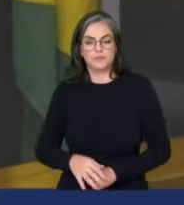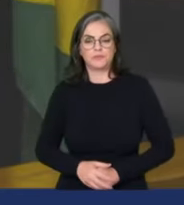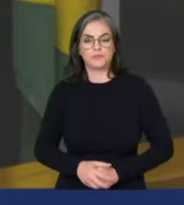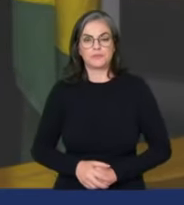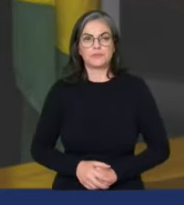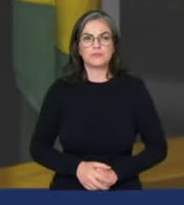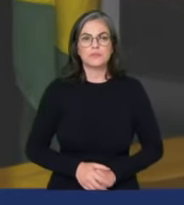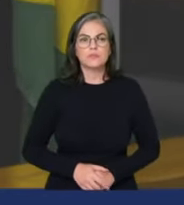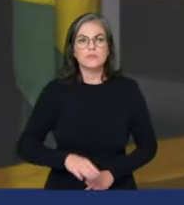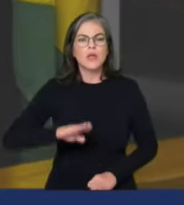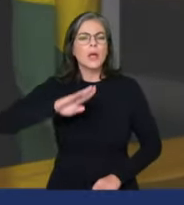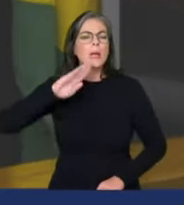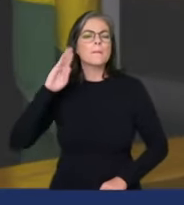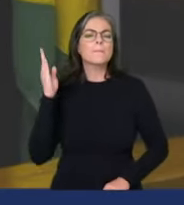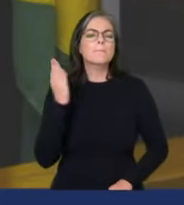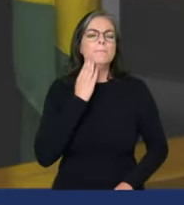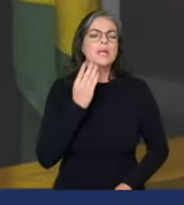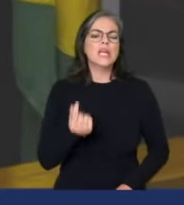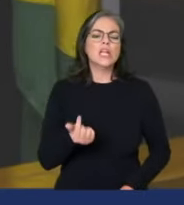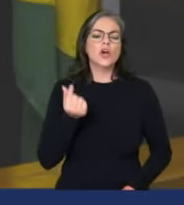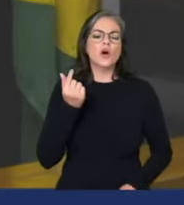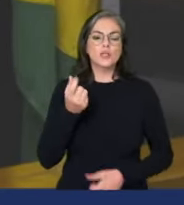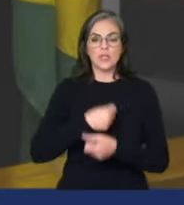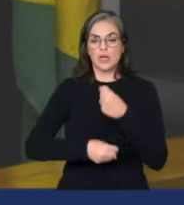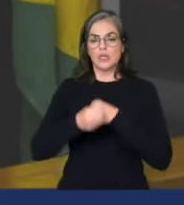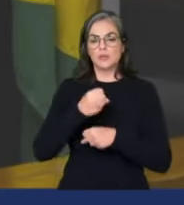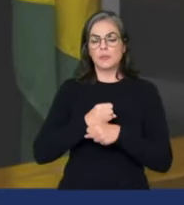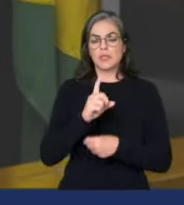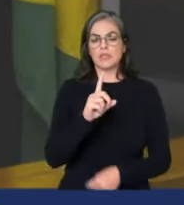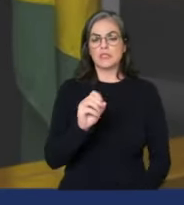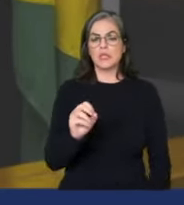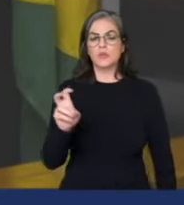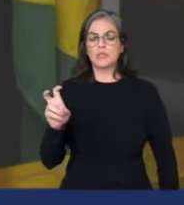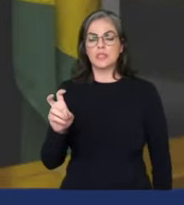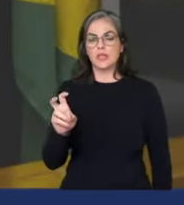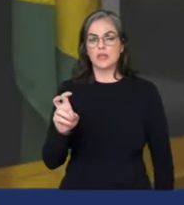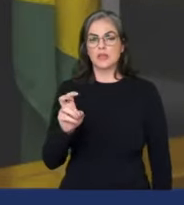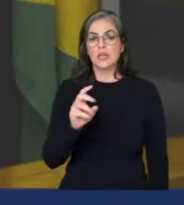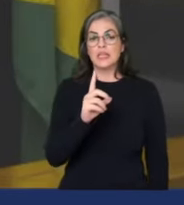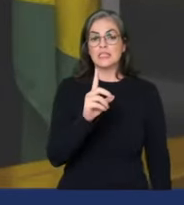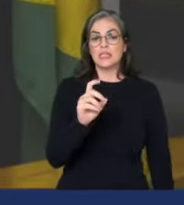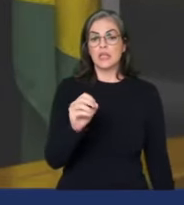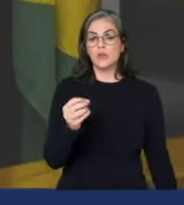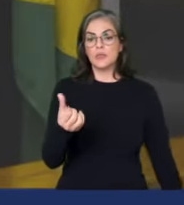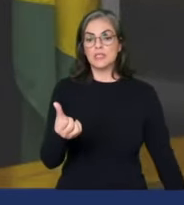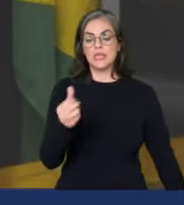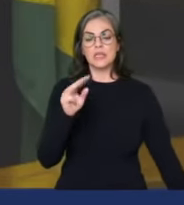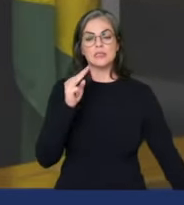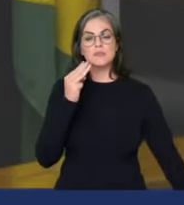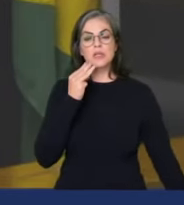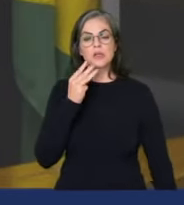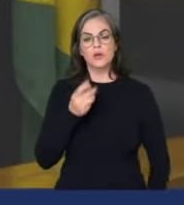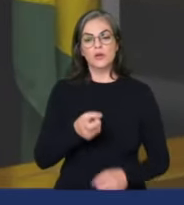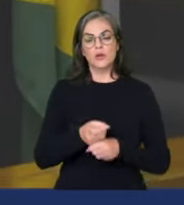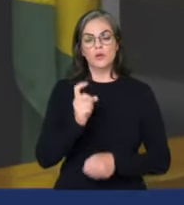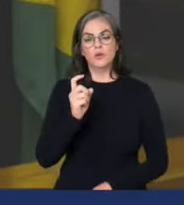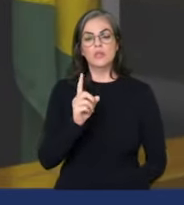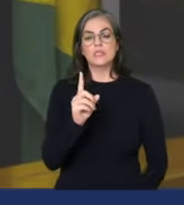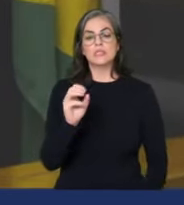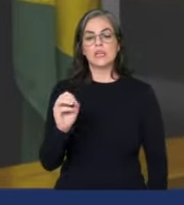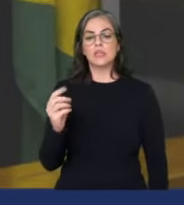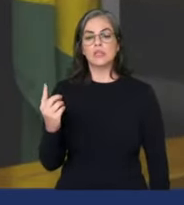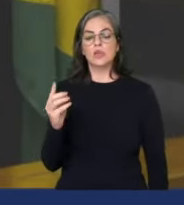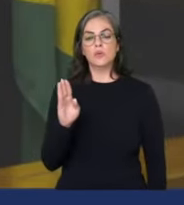bilhões de dividendos, como vimos no ano passado, dos 106 bilhões de reais de lucro líquido, 101 bilhões de reais foram